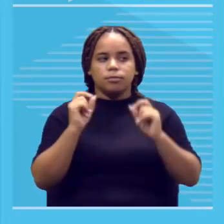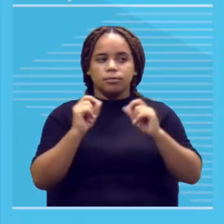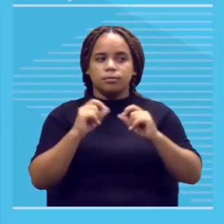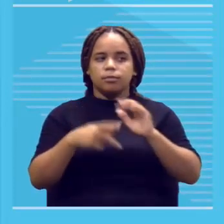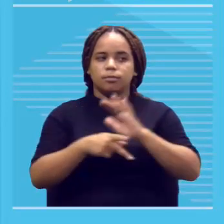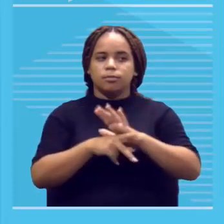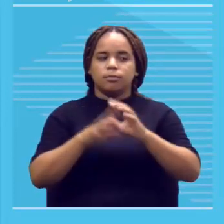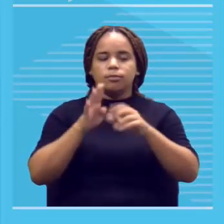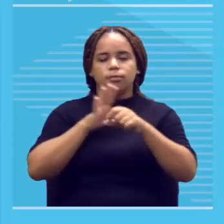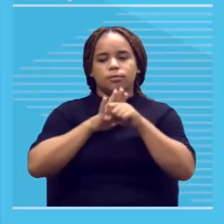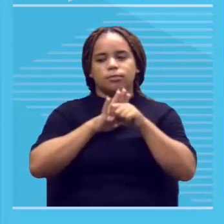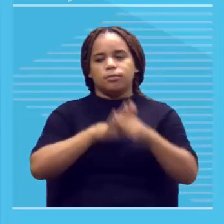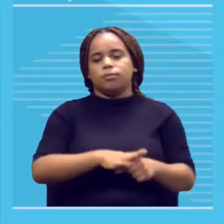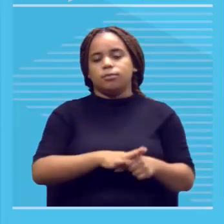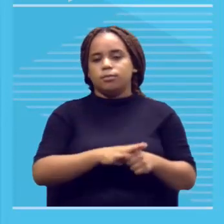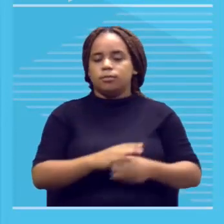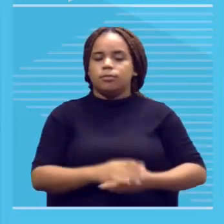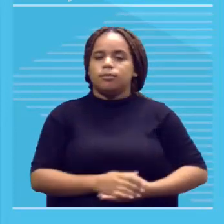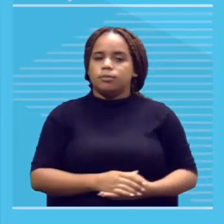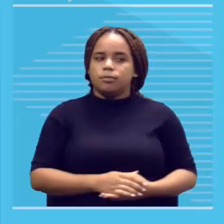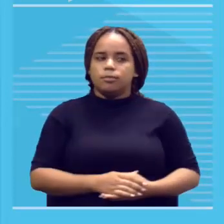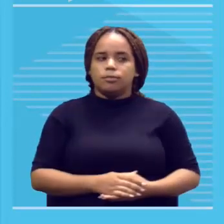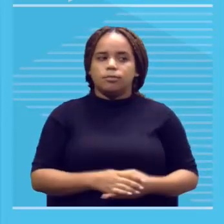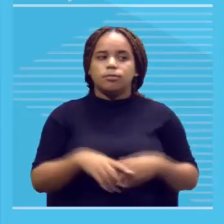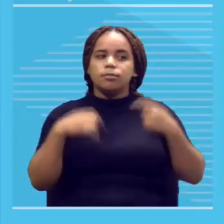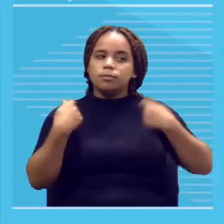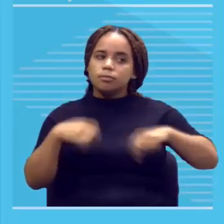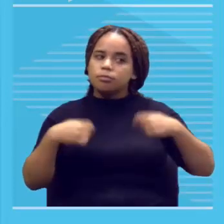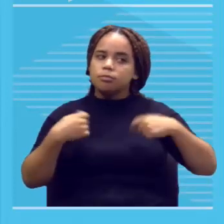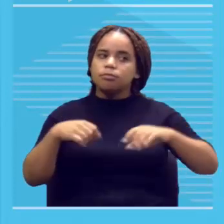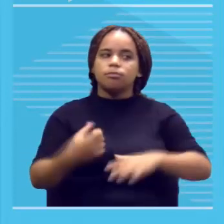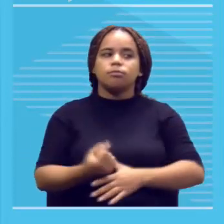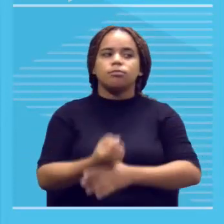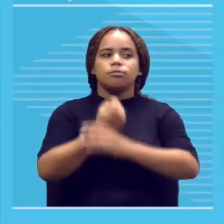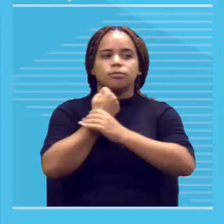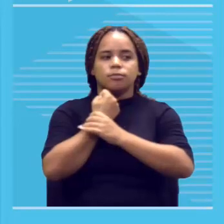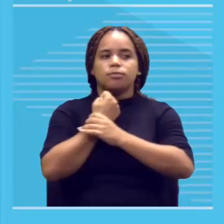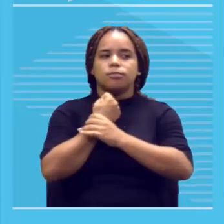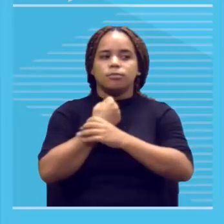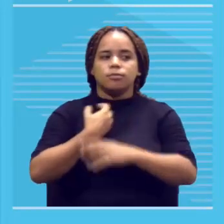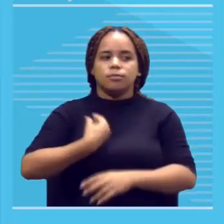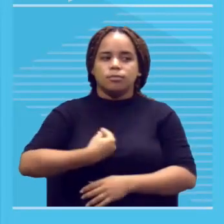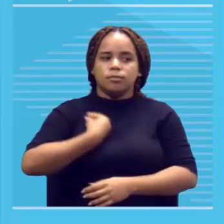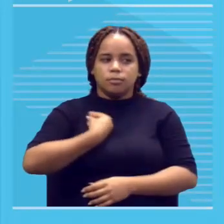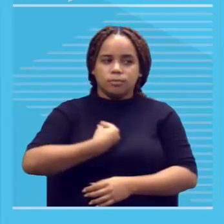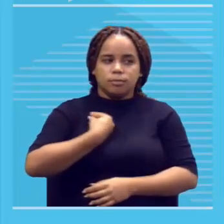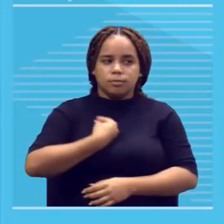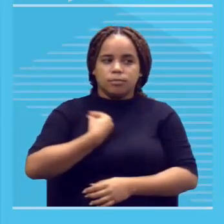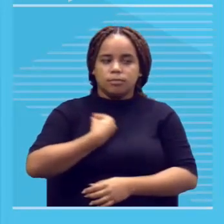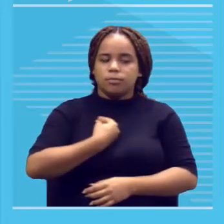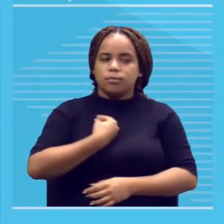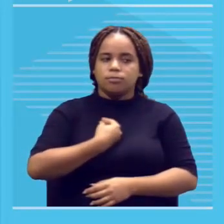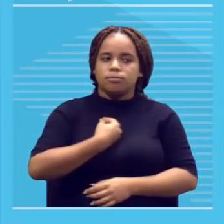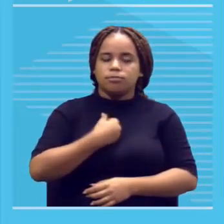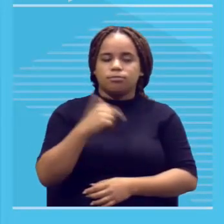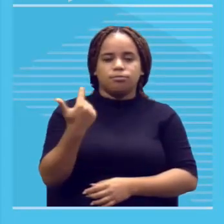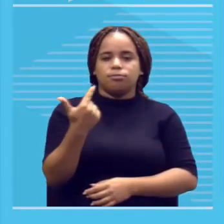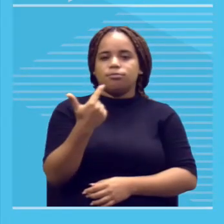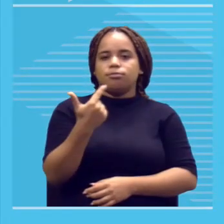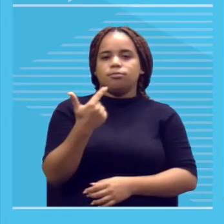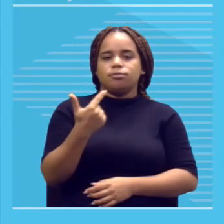ele humilhação ele deve assegurar as pessoas a existência dos que não podem